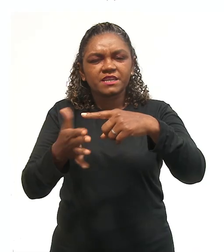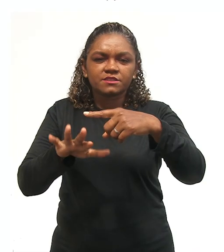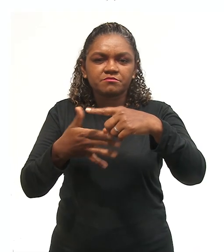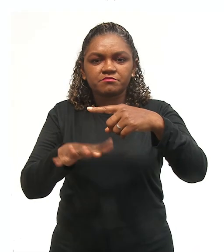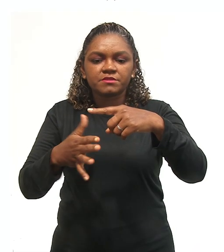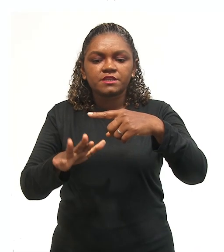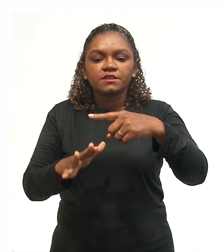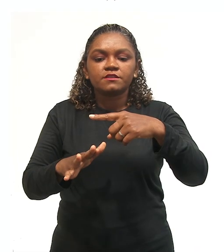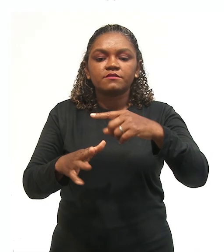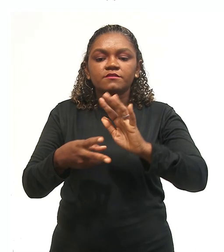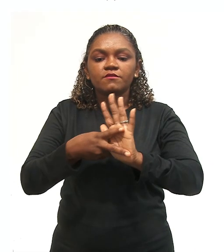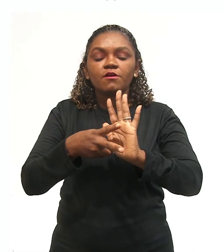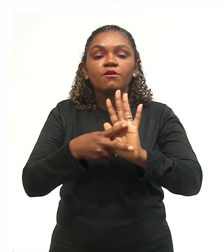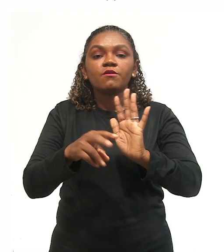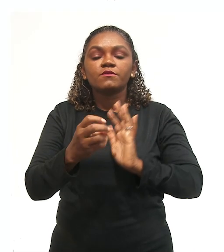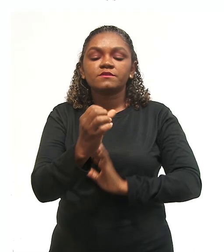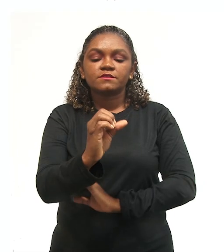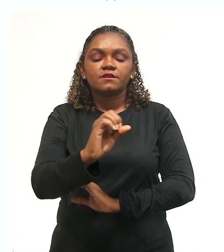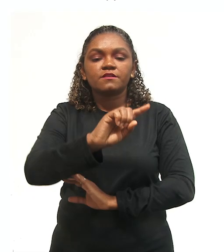aproximadamente